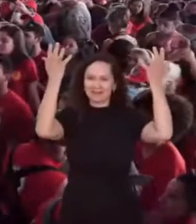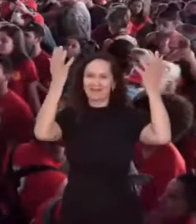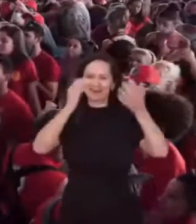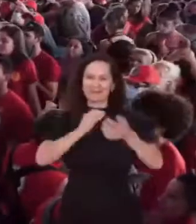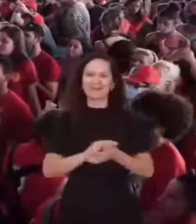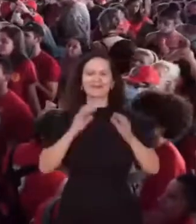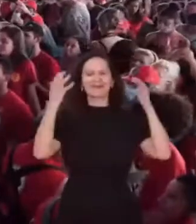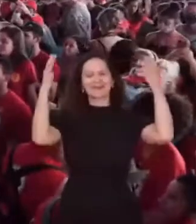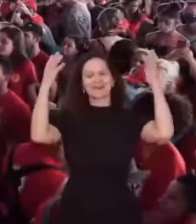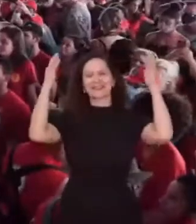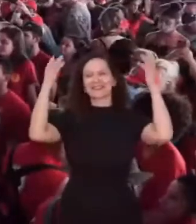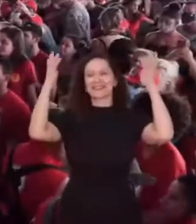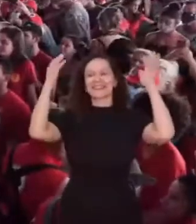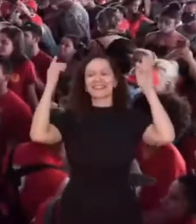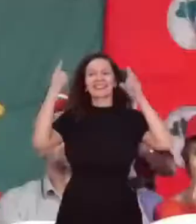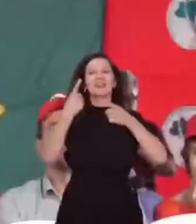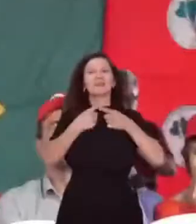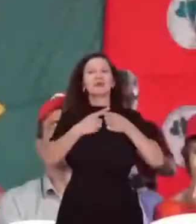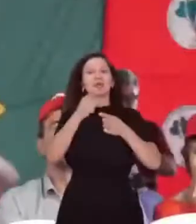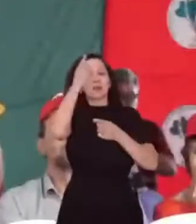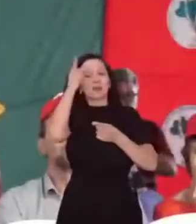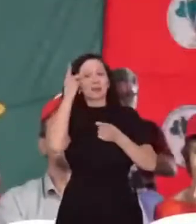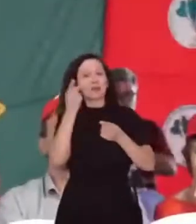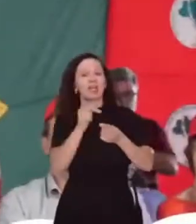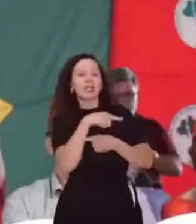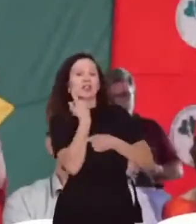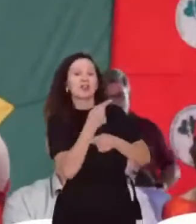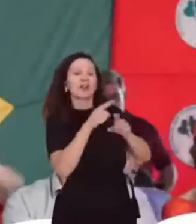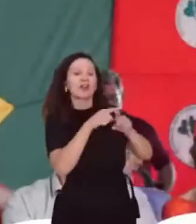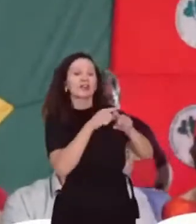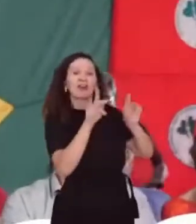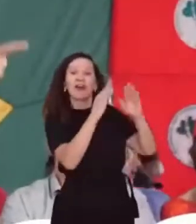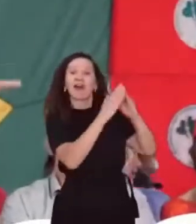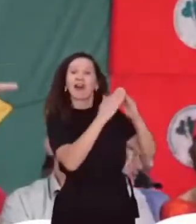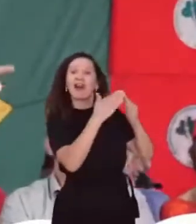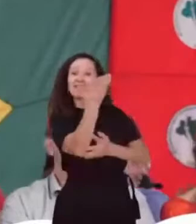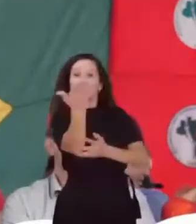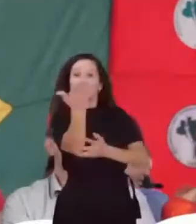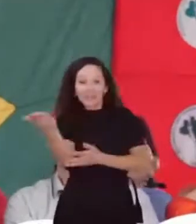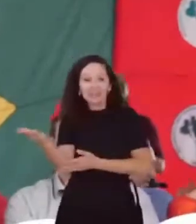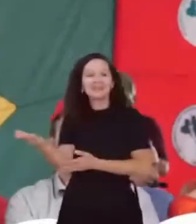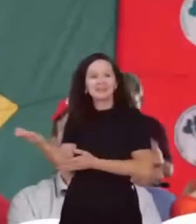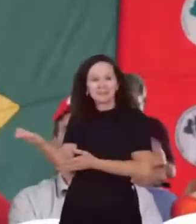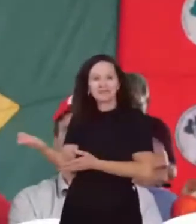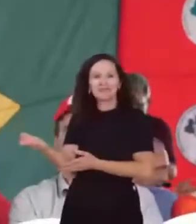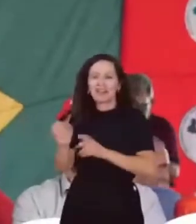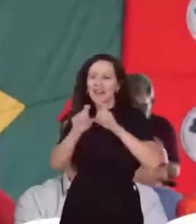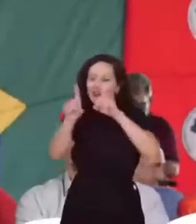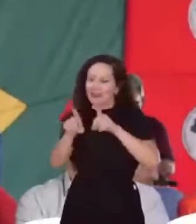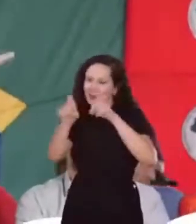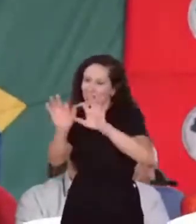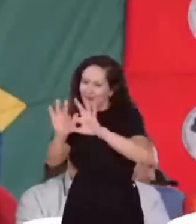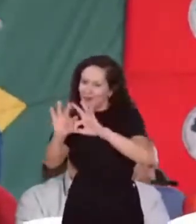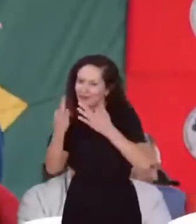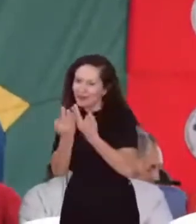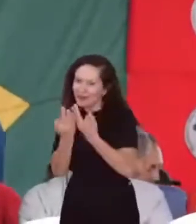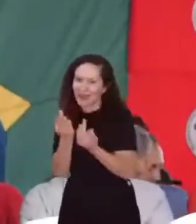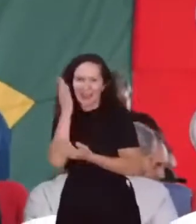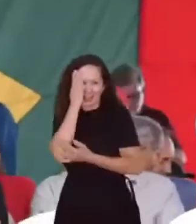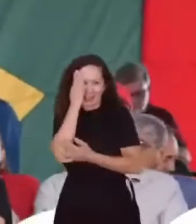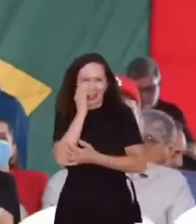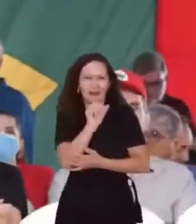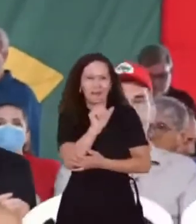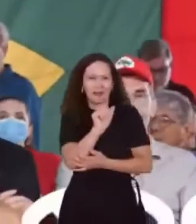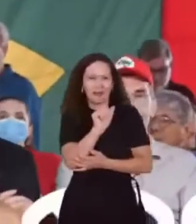Porque quem coloca a comida na nossa mesa são vocês. Né? A gente sabe que o agro detém 70%